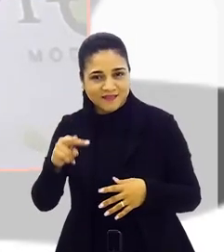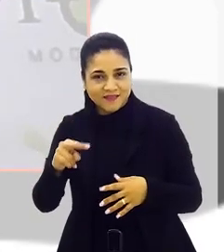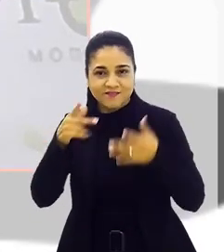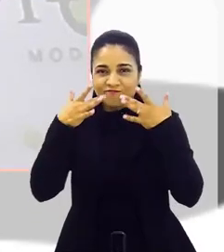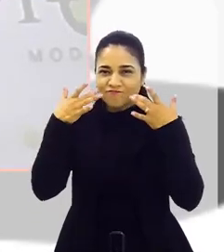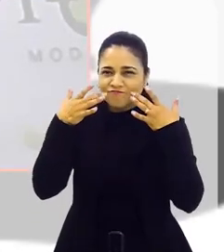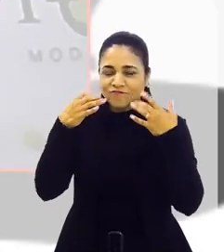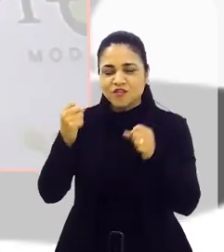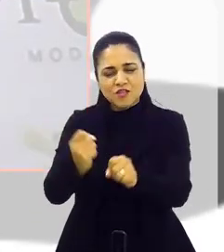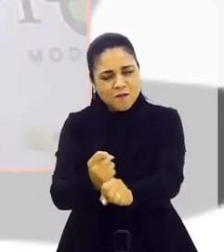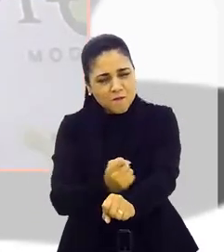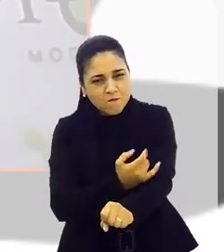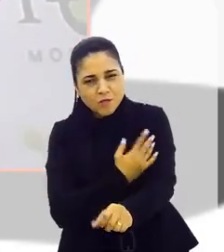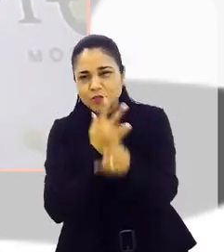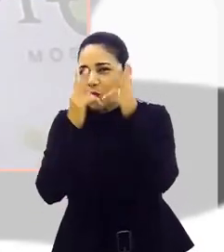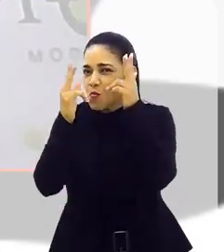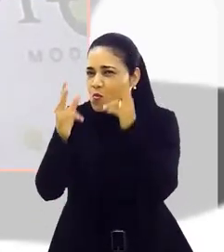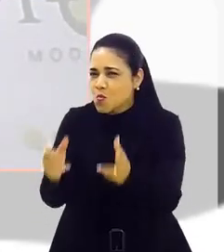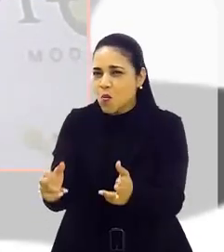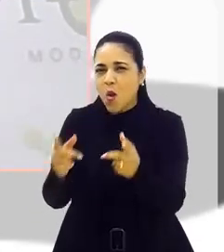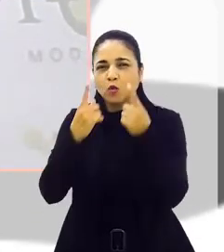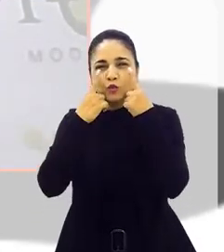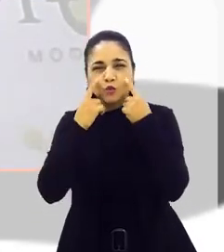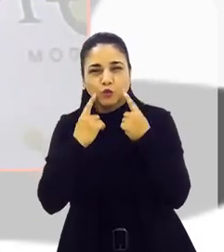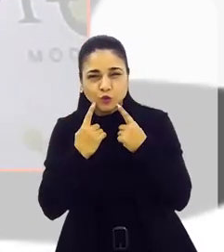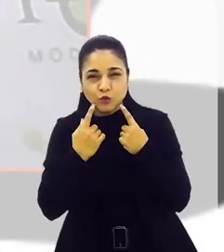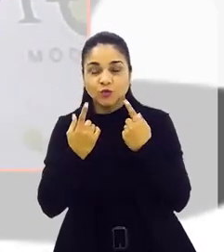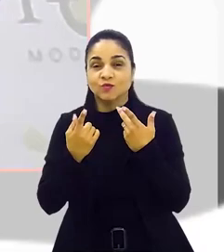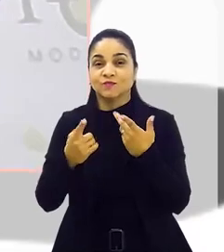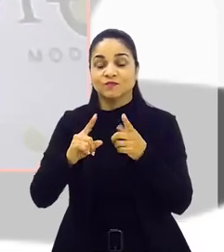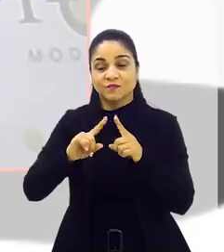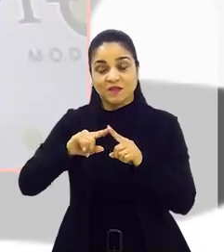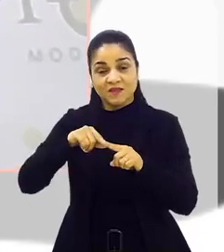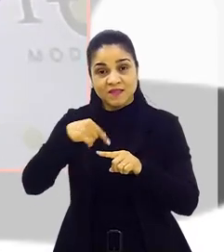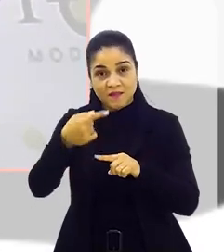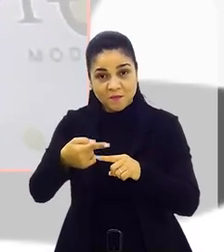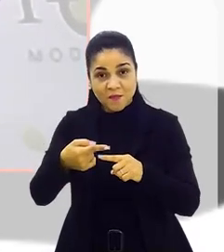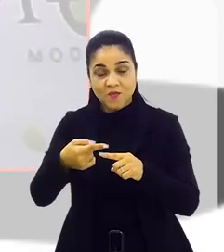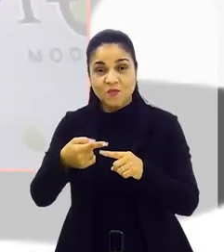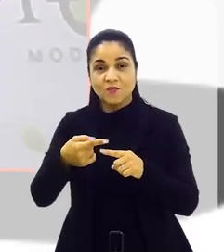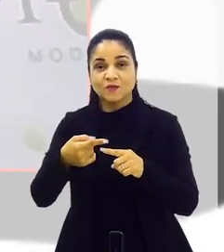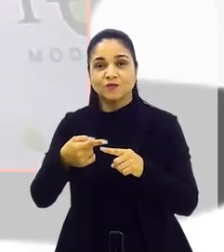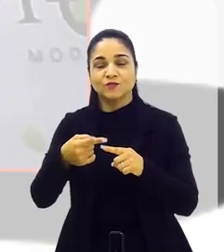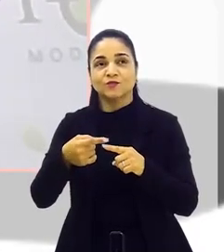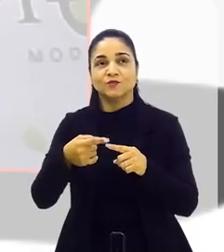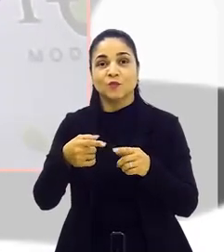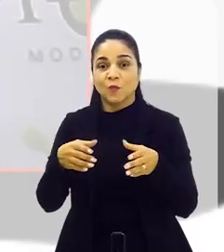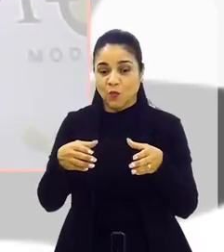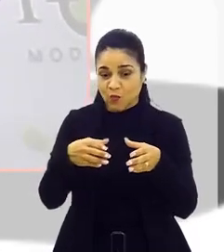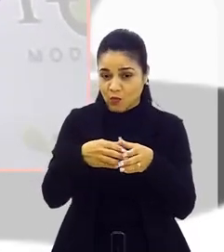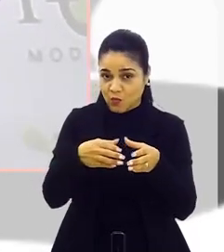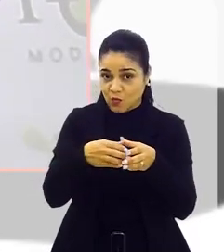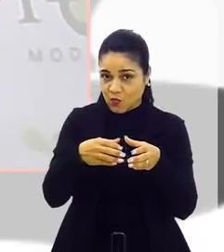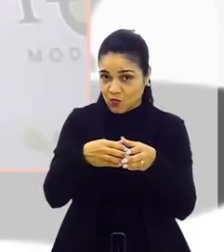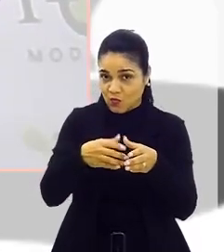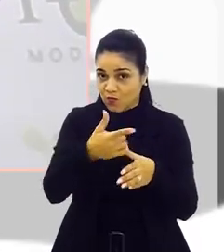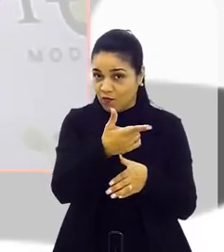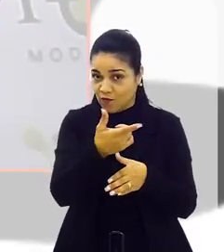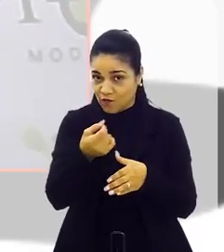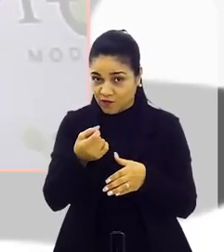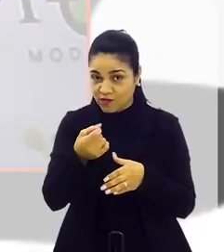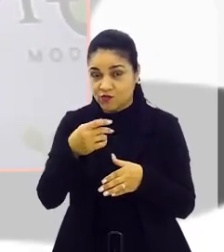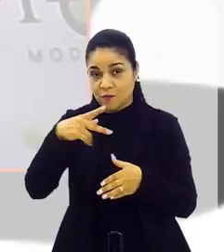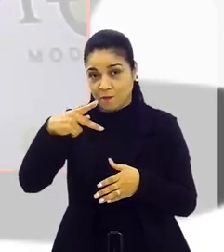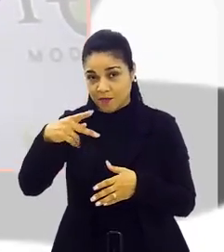e também rolou o mesmo tipo de emoção. E após esse primeiro grupo